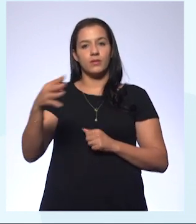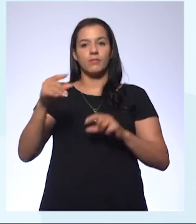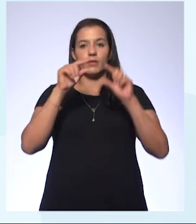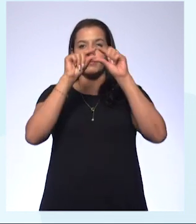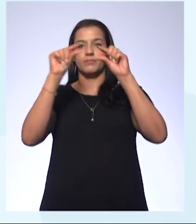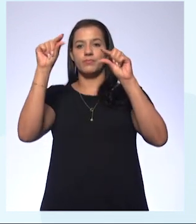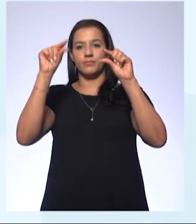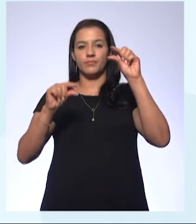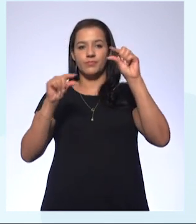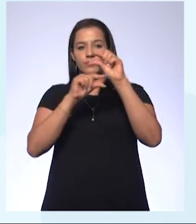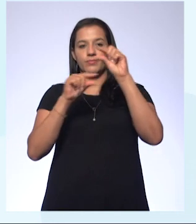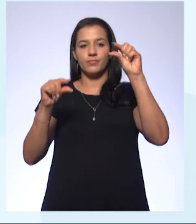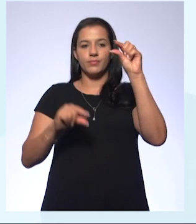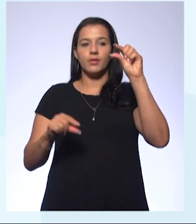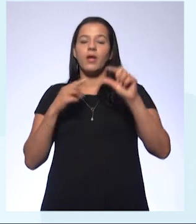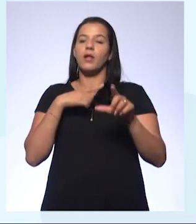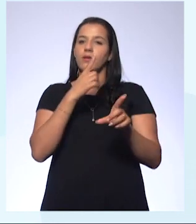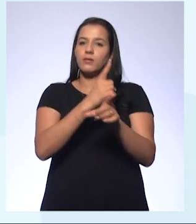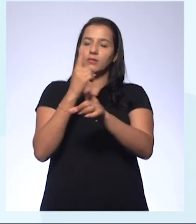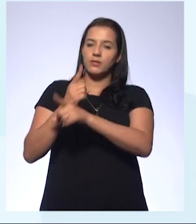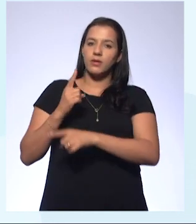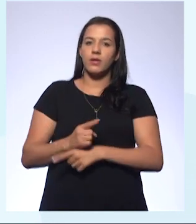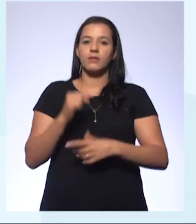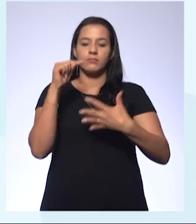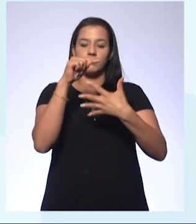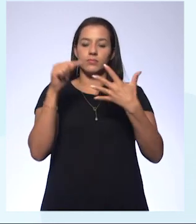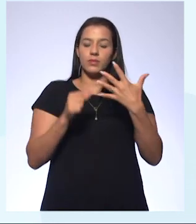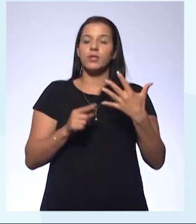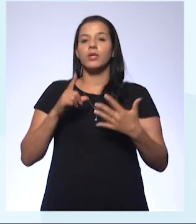as cargas negativas. Pode passar.